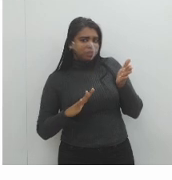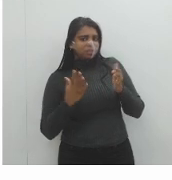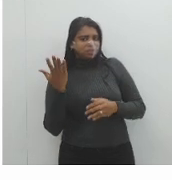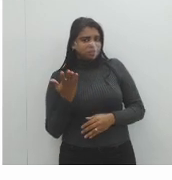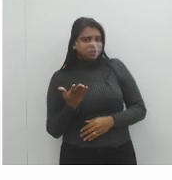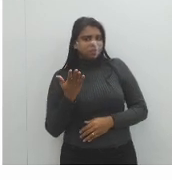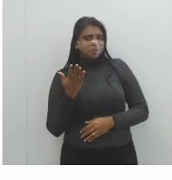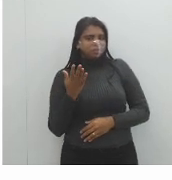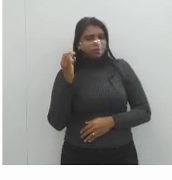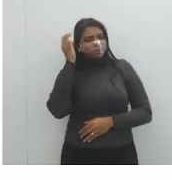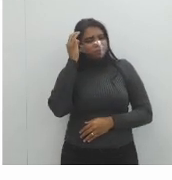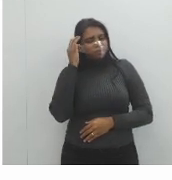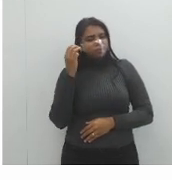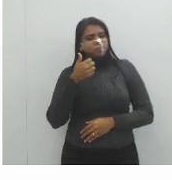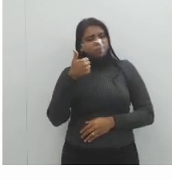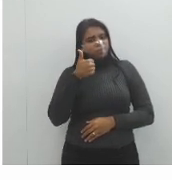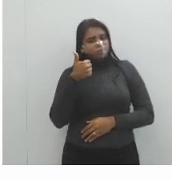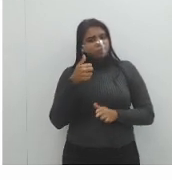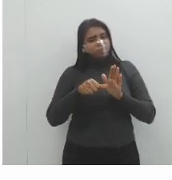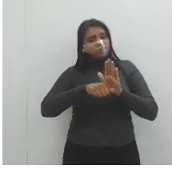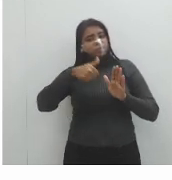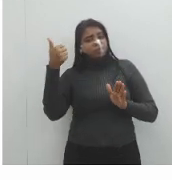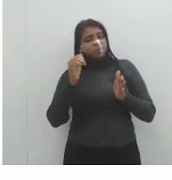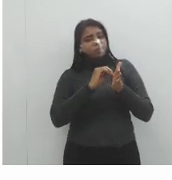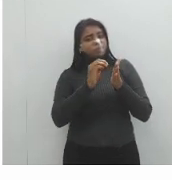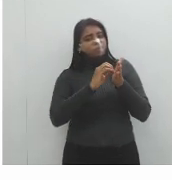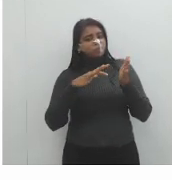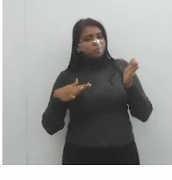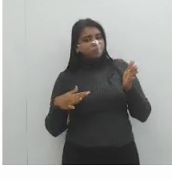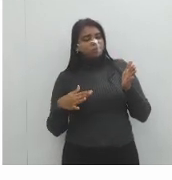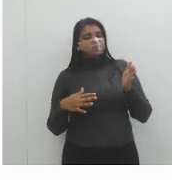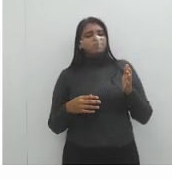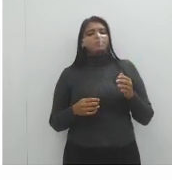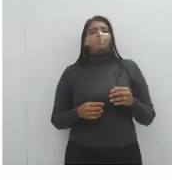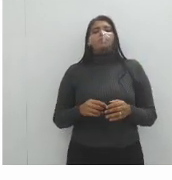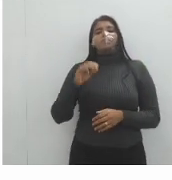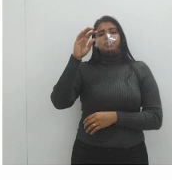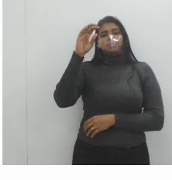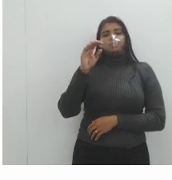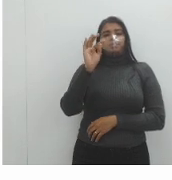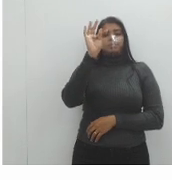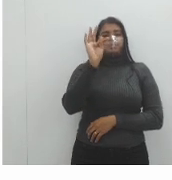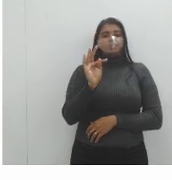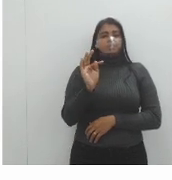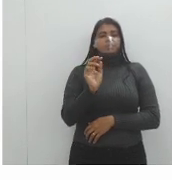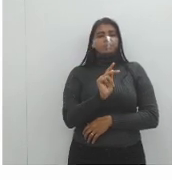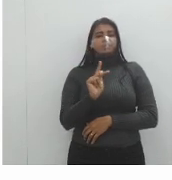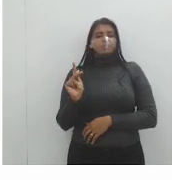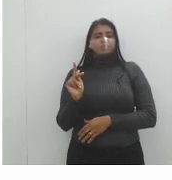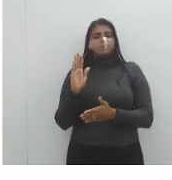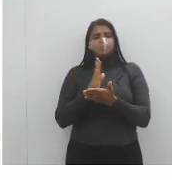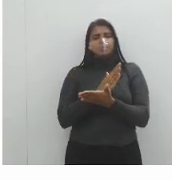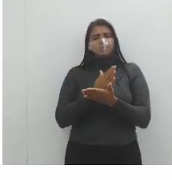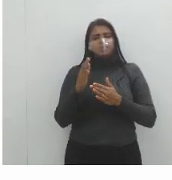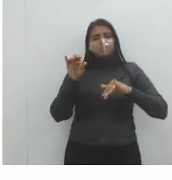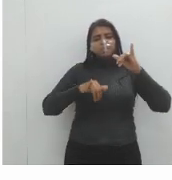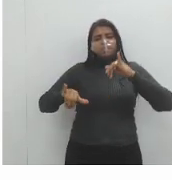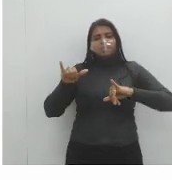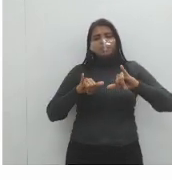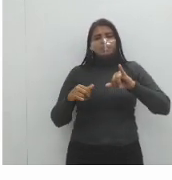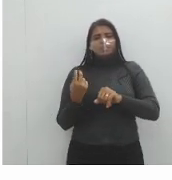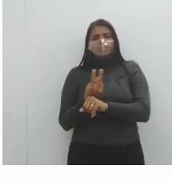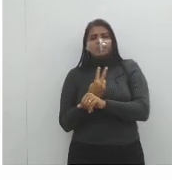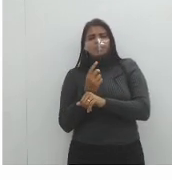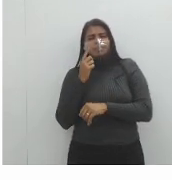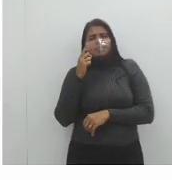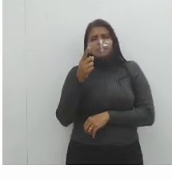olha só. Primeiro exercício, né? Vamos localizar na tabela periódica alguns elementos químicos. Então, localizem para mim aí